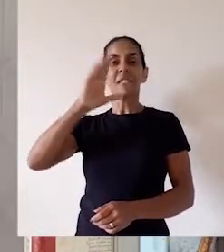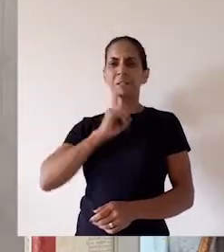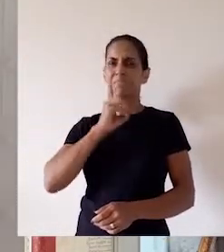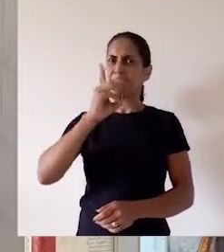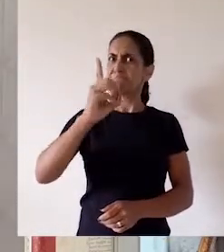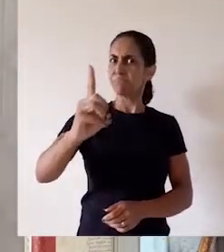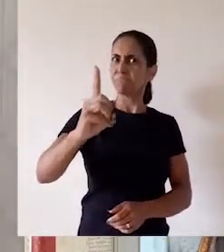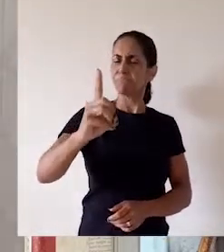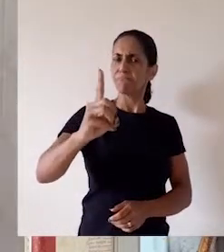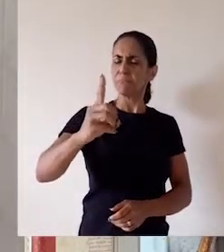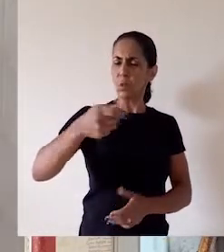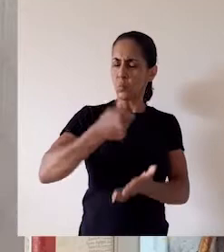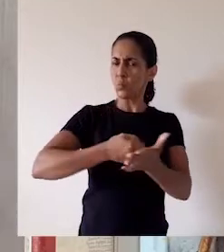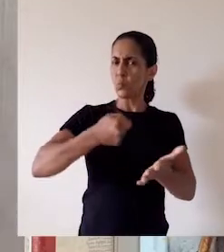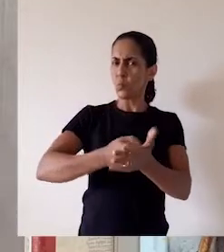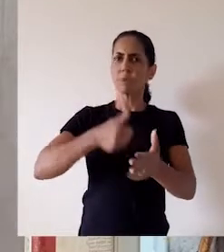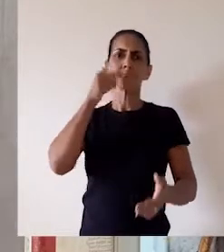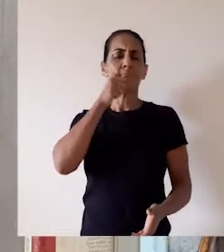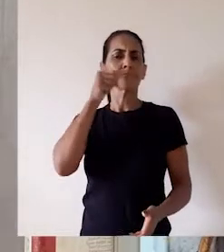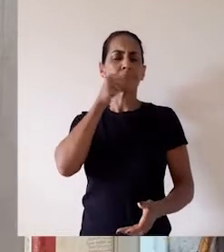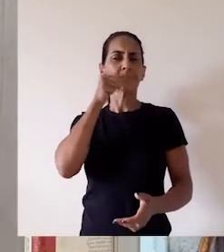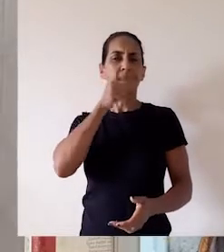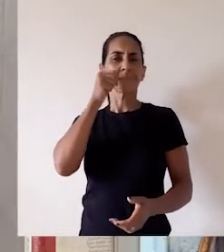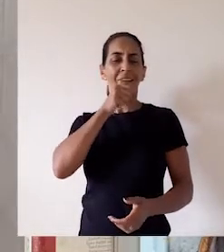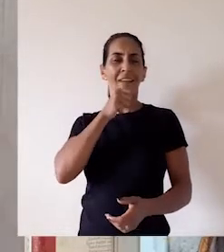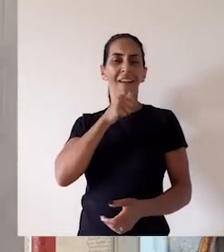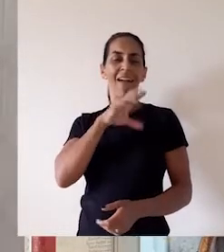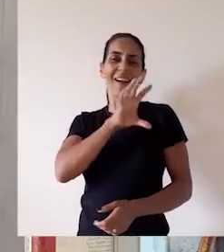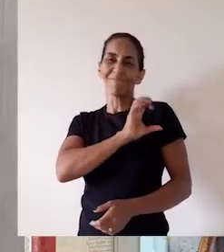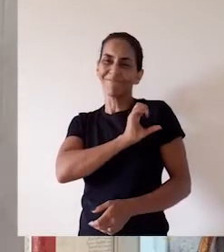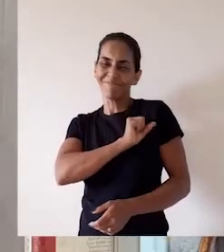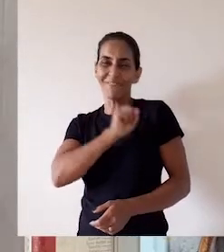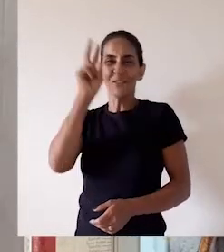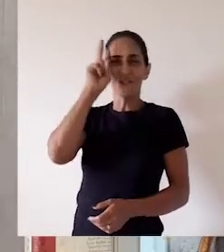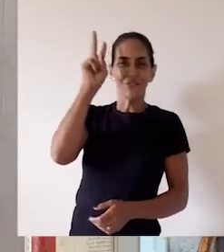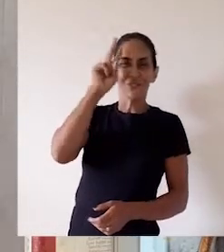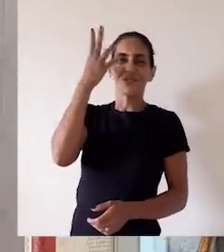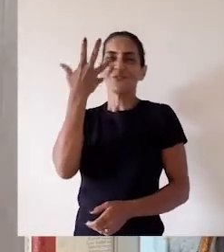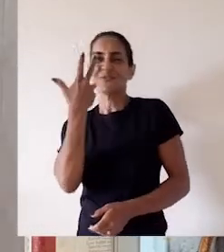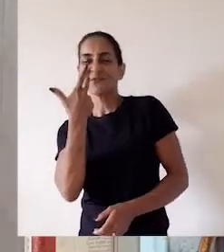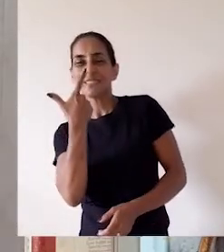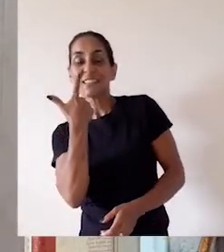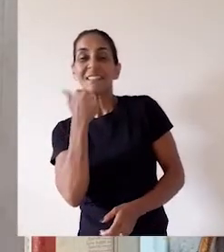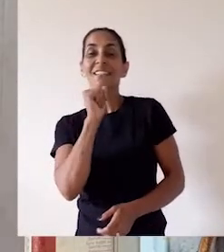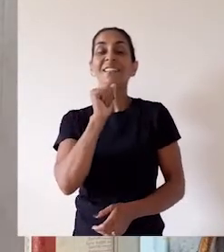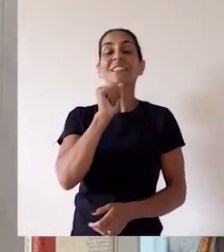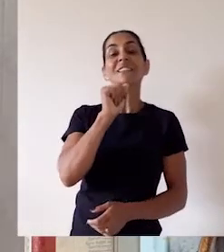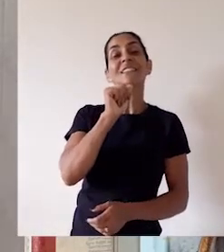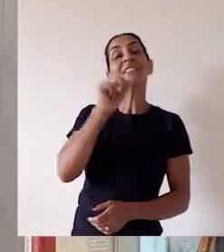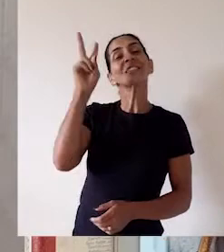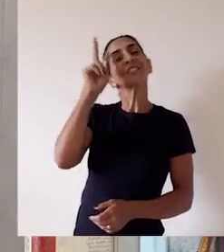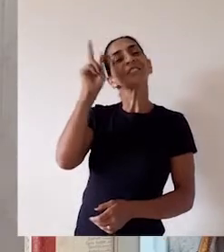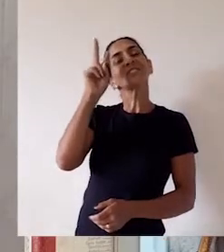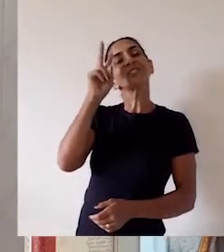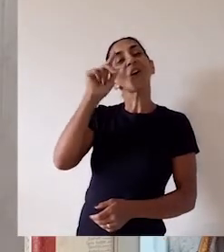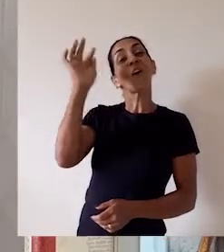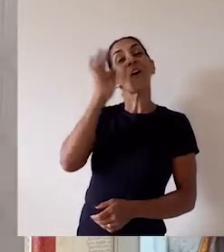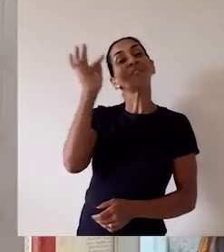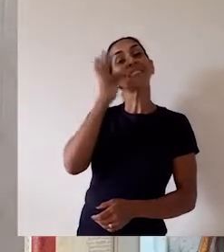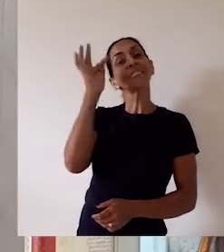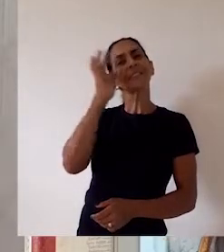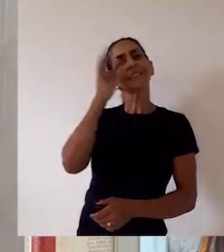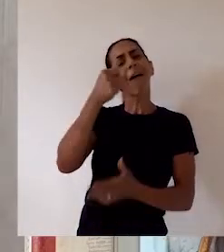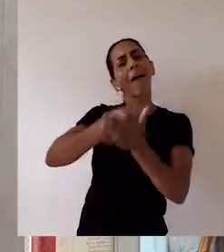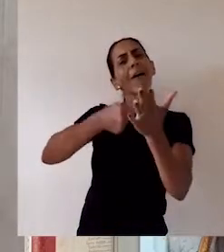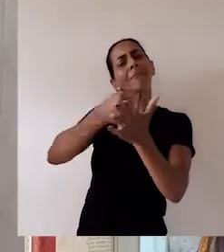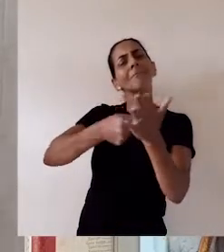dos direitos da mulher. Ela escreveu diversas obras, como romances, contos de viagem, histórias infantis, uma história sobre a Revolução